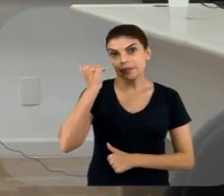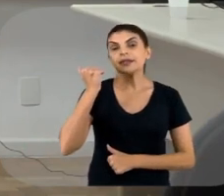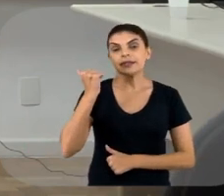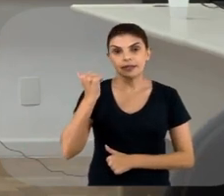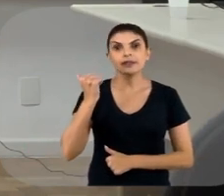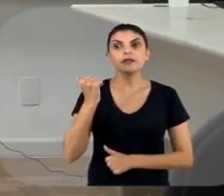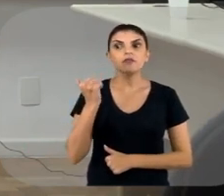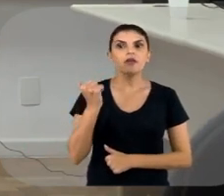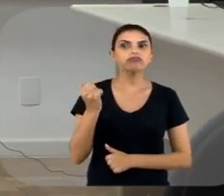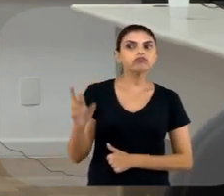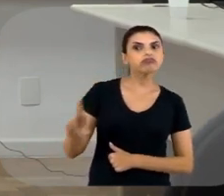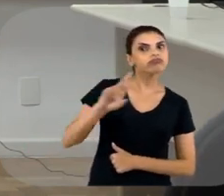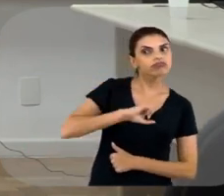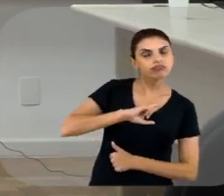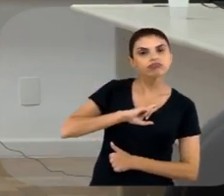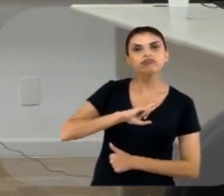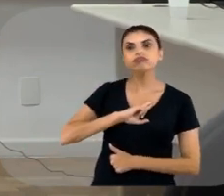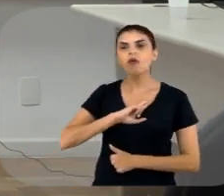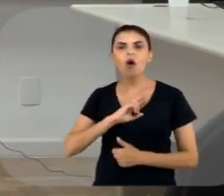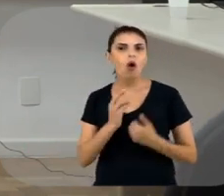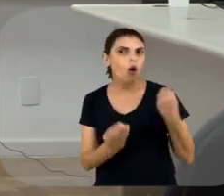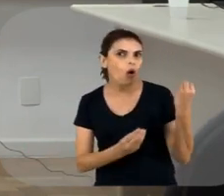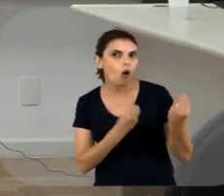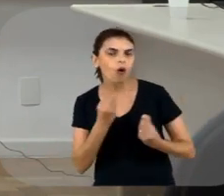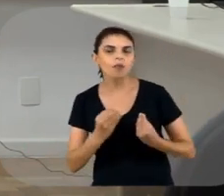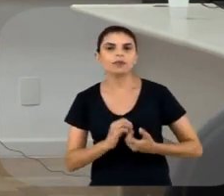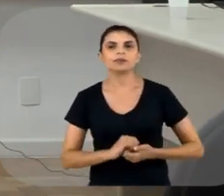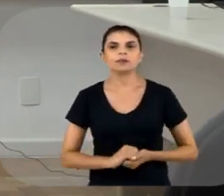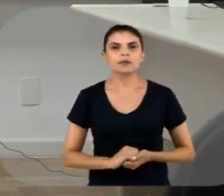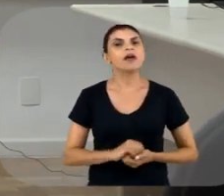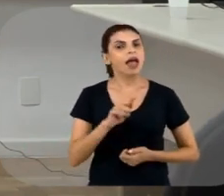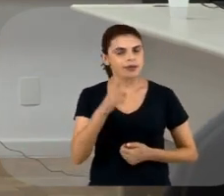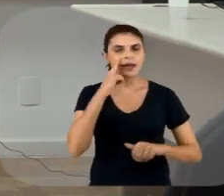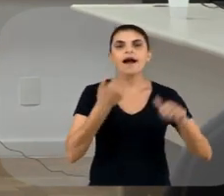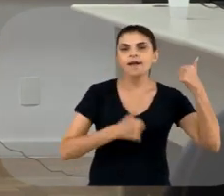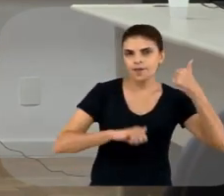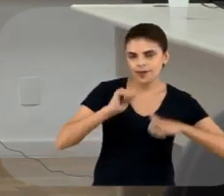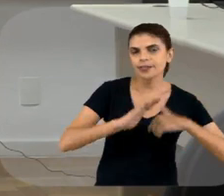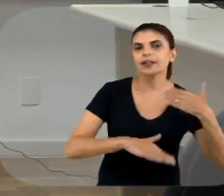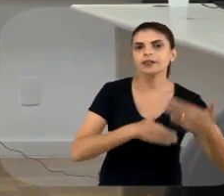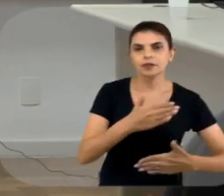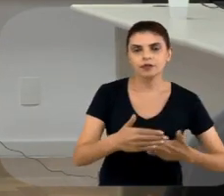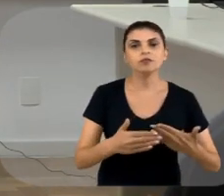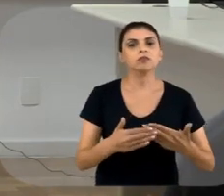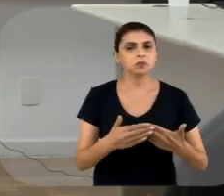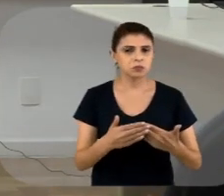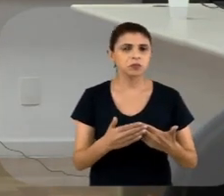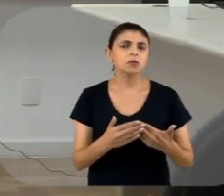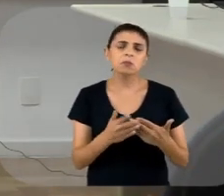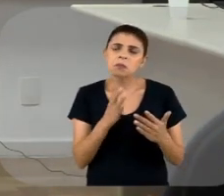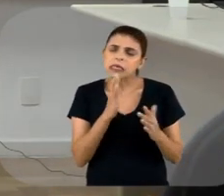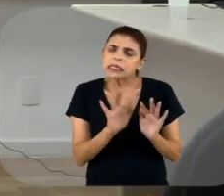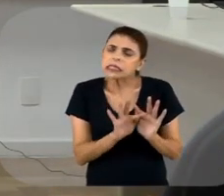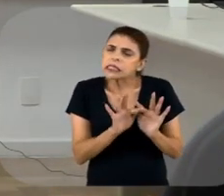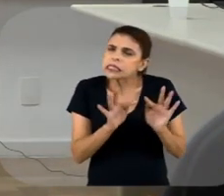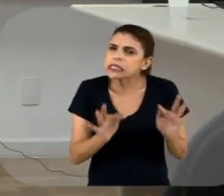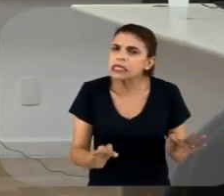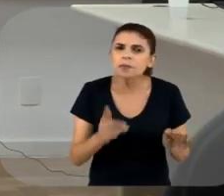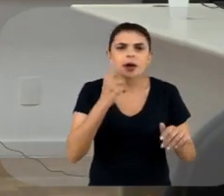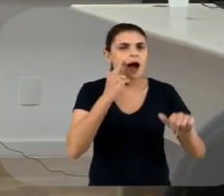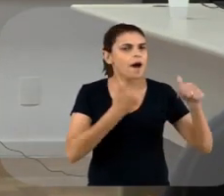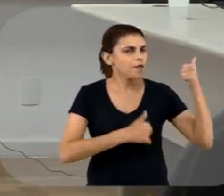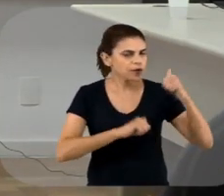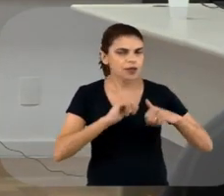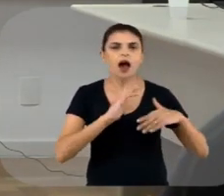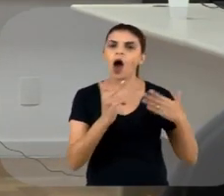a síntese, né, da primeira oferta, a avaliação dessa oferta. Então, Então, de forma bem simples,